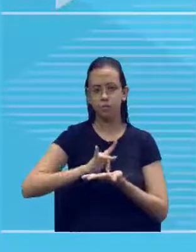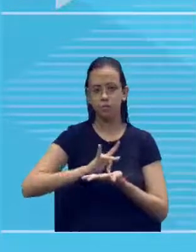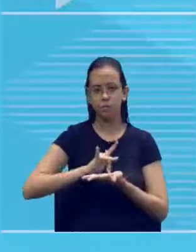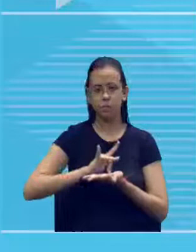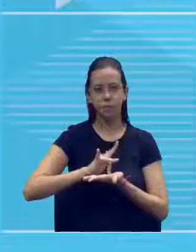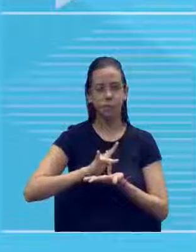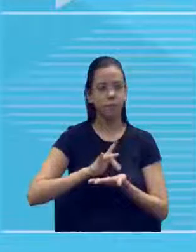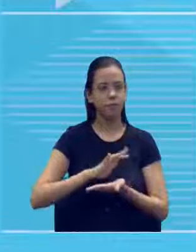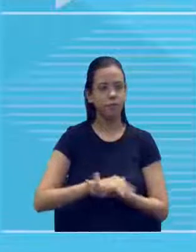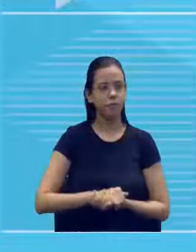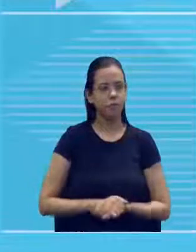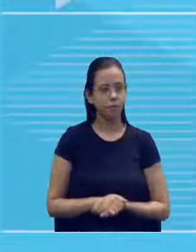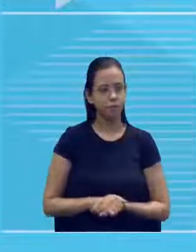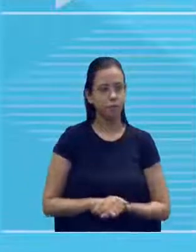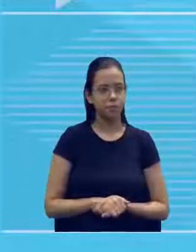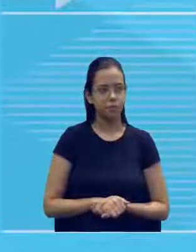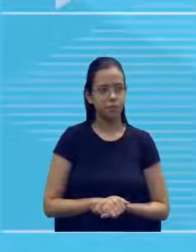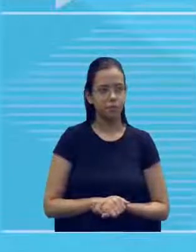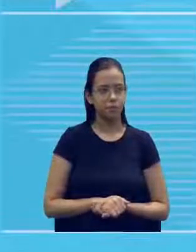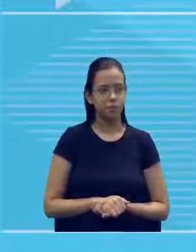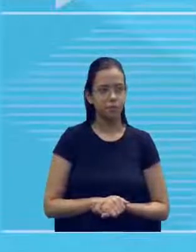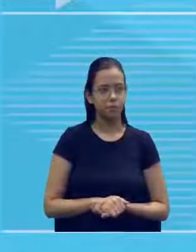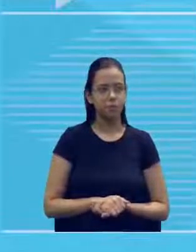balé. Olha aí, em